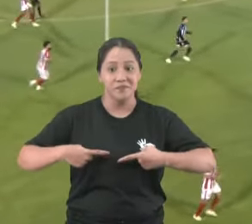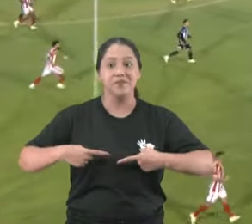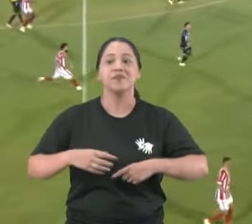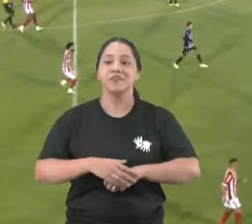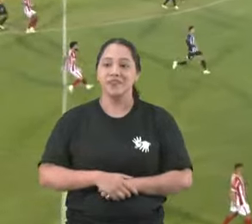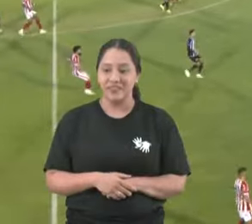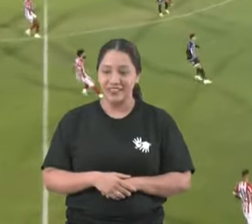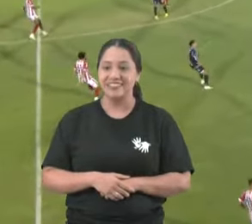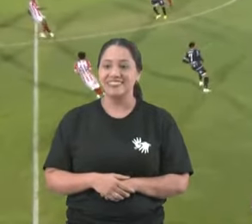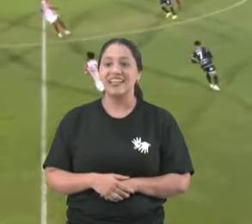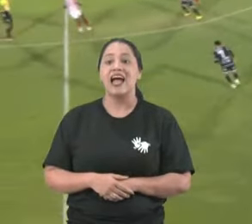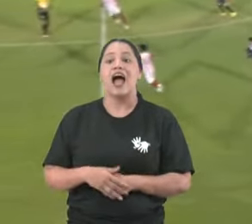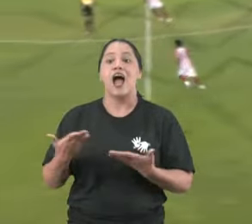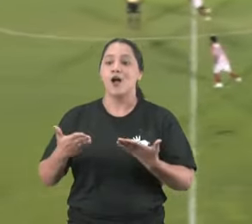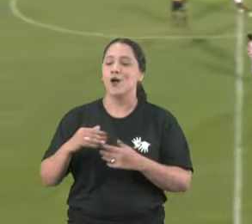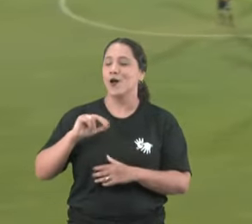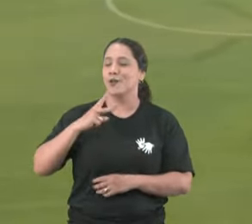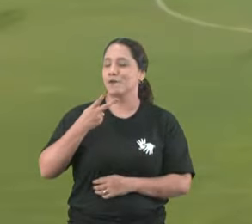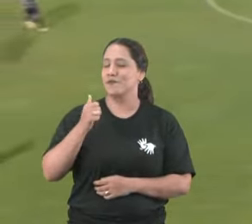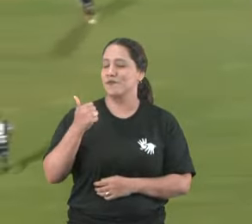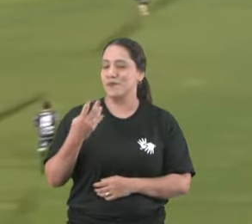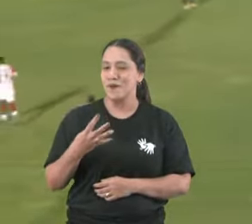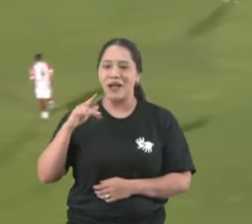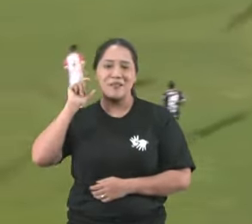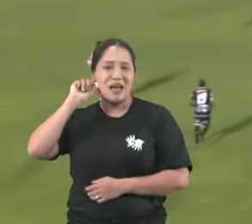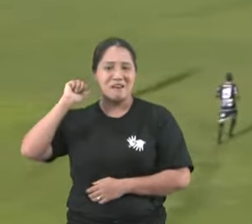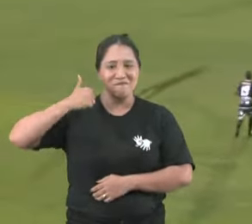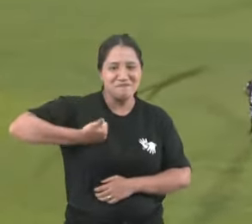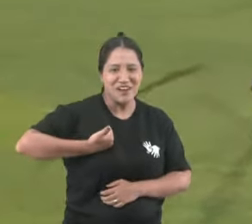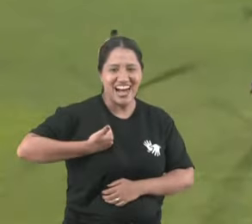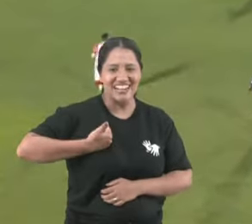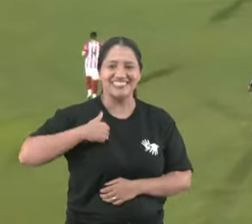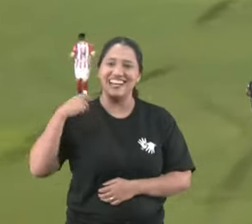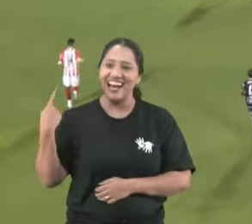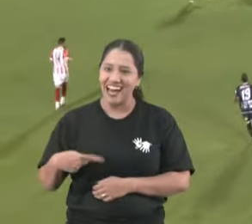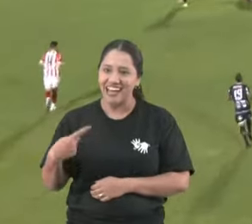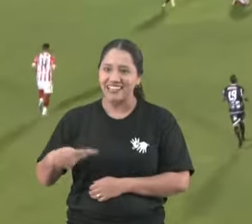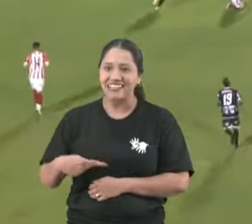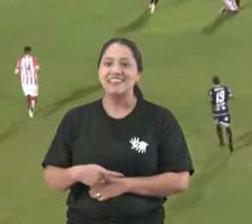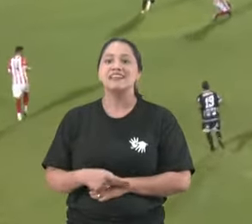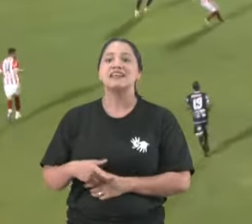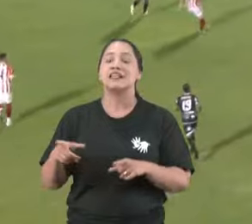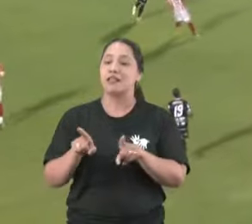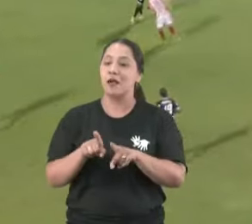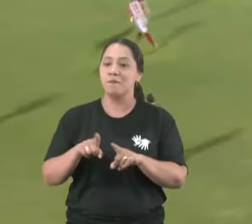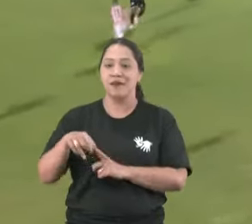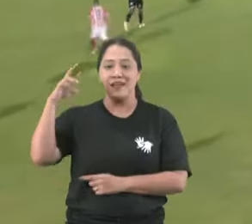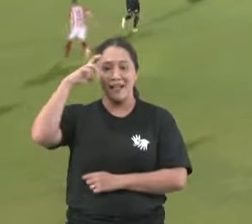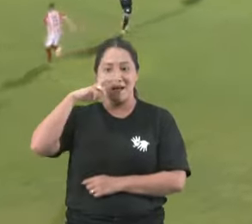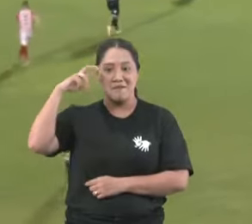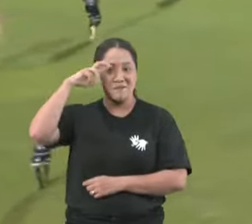Campeonato Alagoano 2024. É massa, você acompanhando tudo aqui na tela da FAF TV e também da Band.